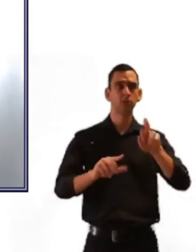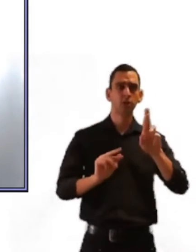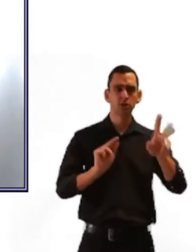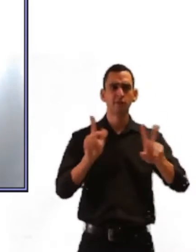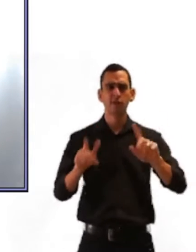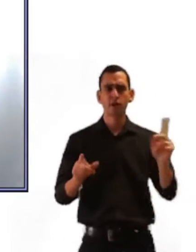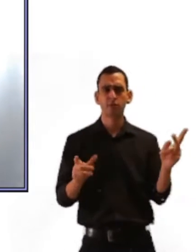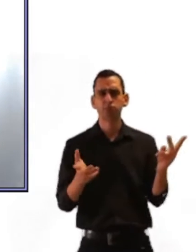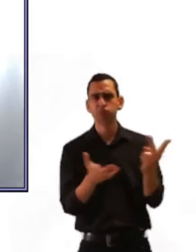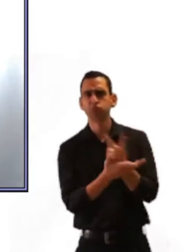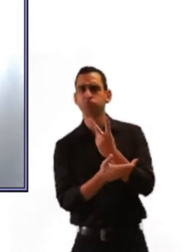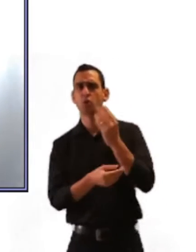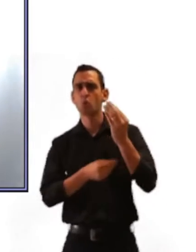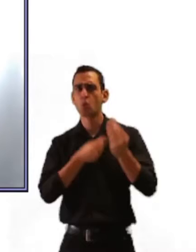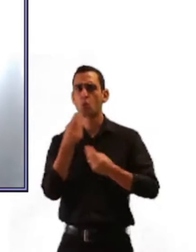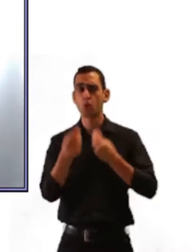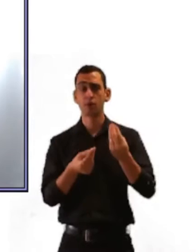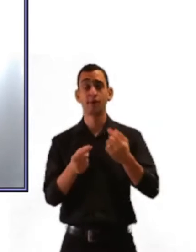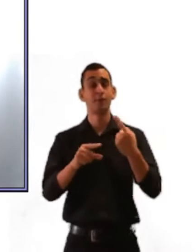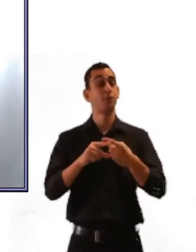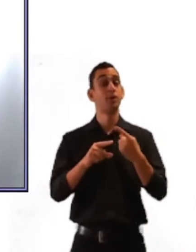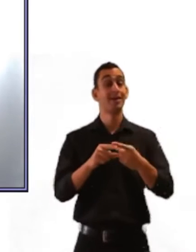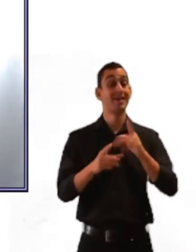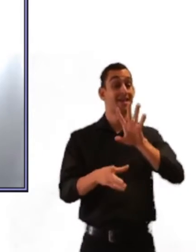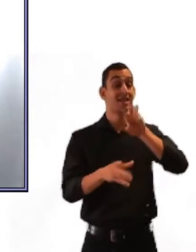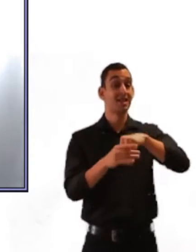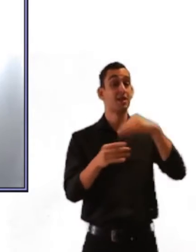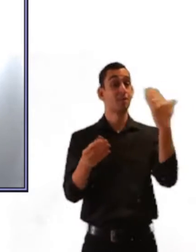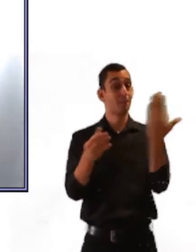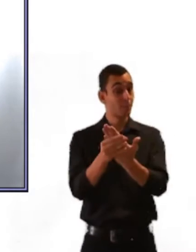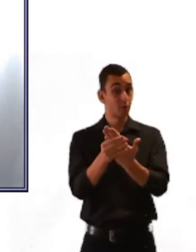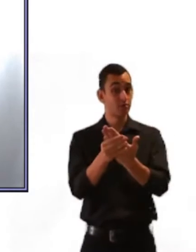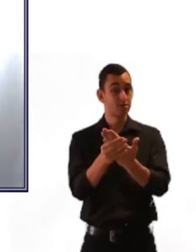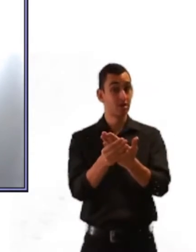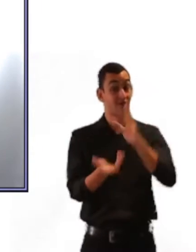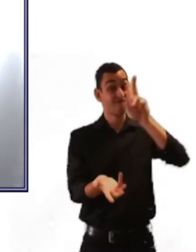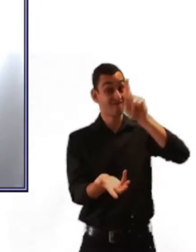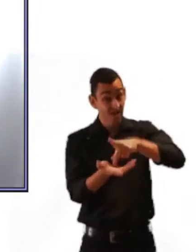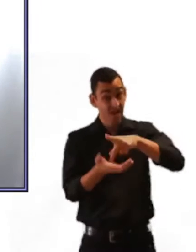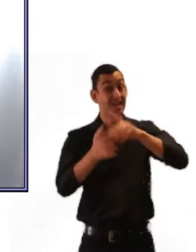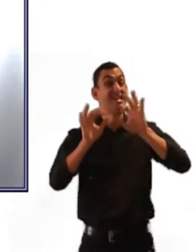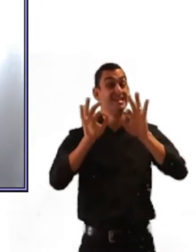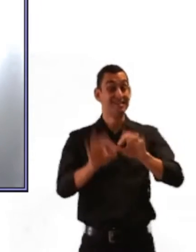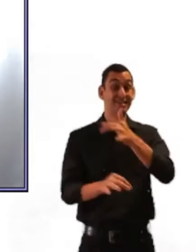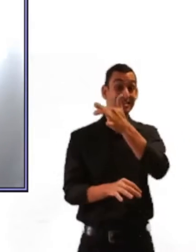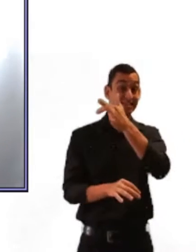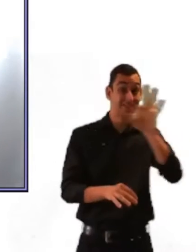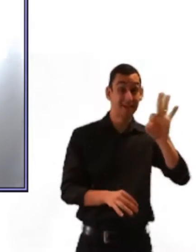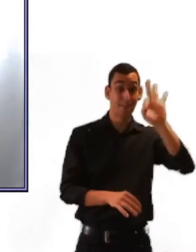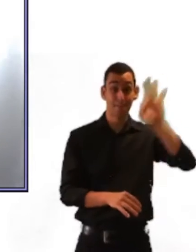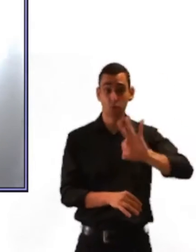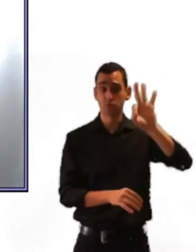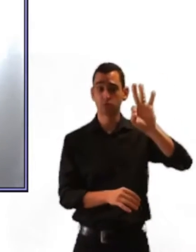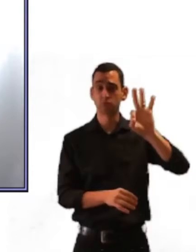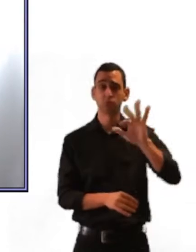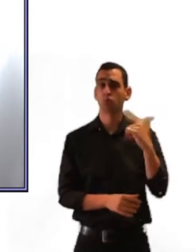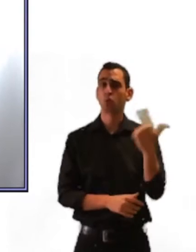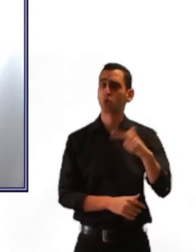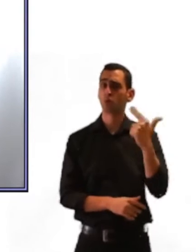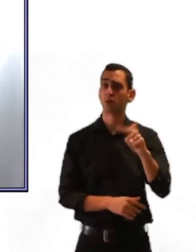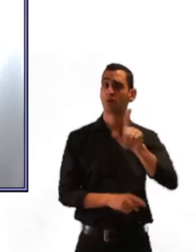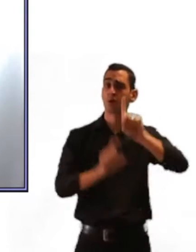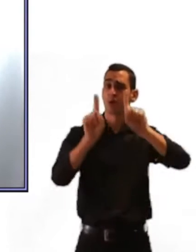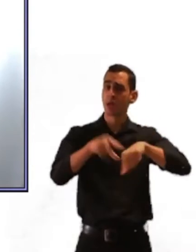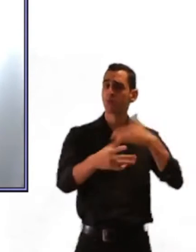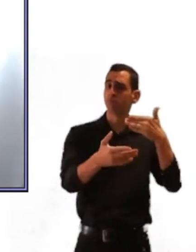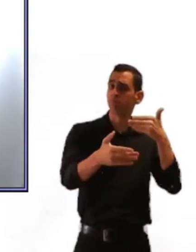no processo, ela é uma verdade aproximativa. E eu querer tratar um processo penal com uma busca